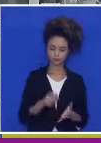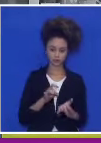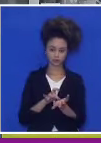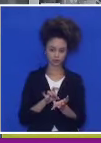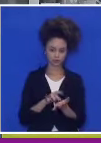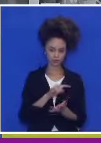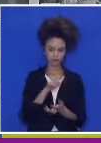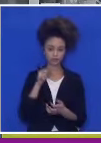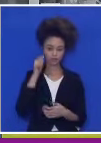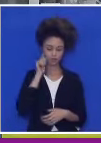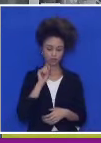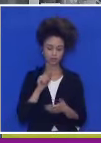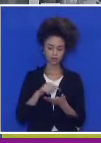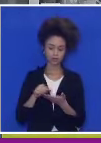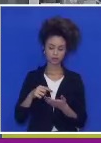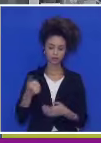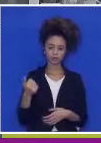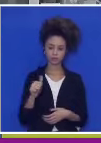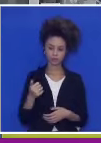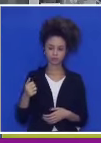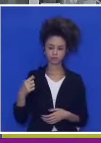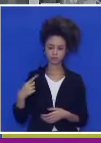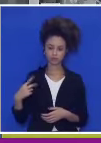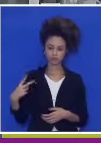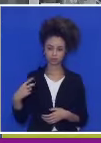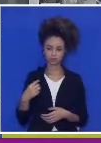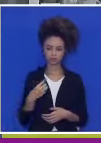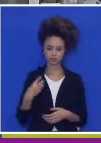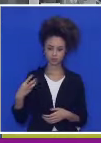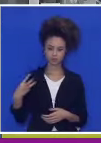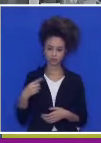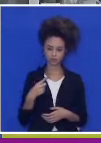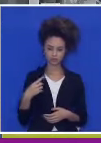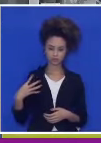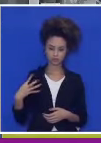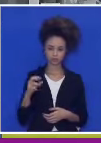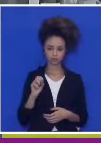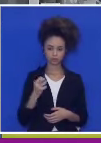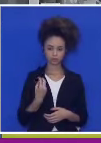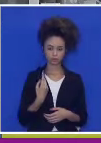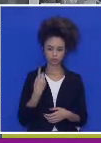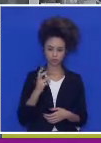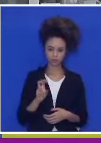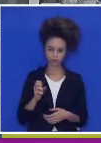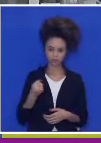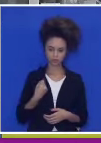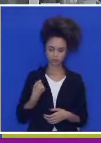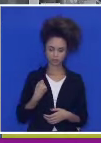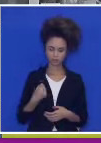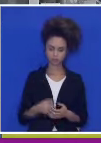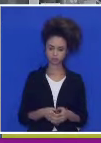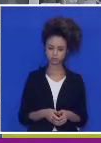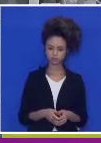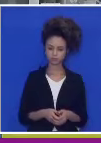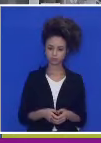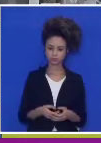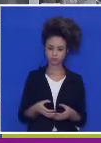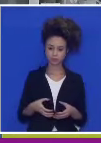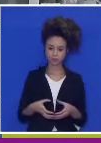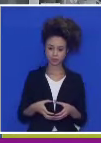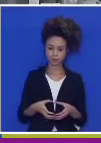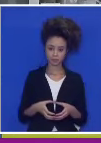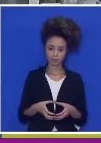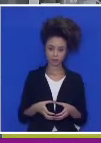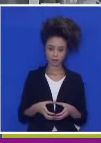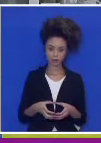Na Loto Fácil você ganha acertando 11, 12, 13, 14 ou 15 números. Bola preta, número 17.